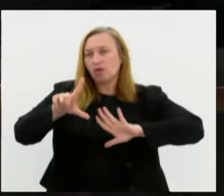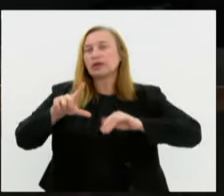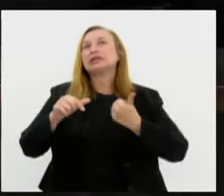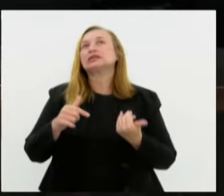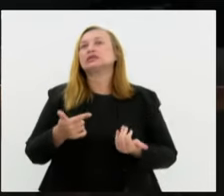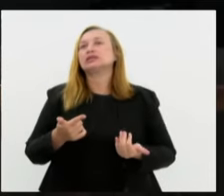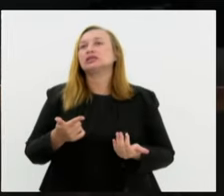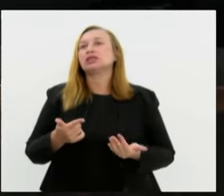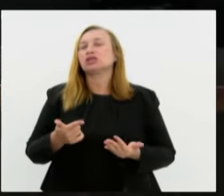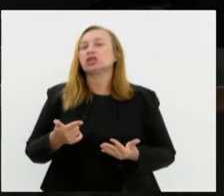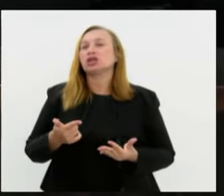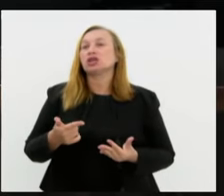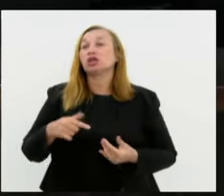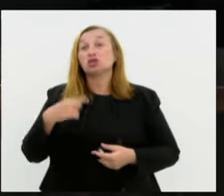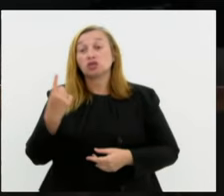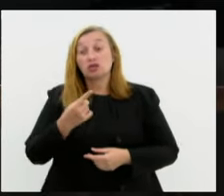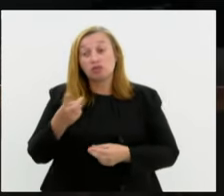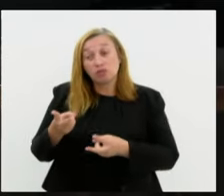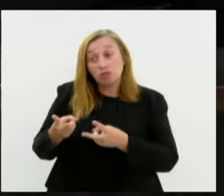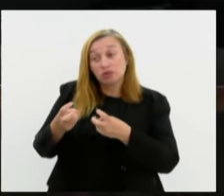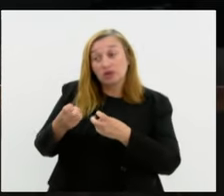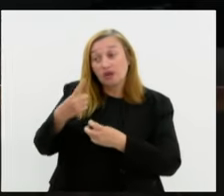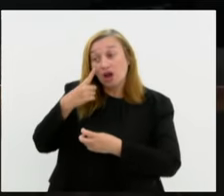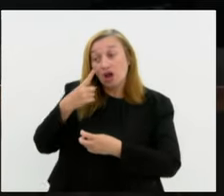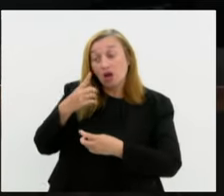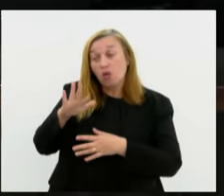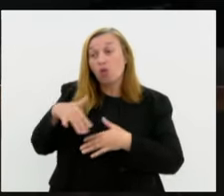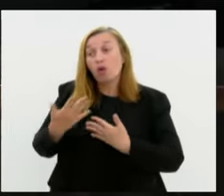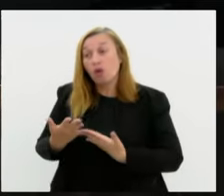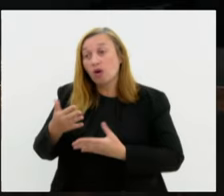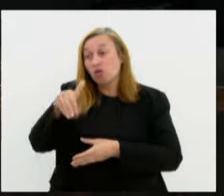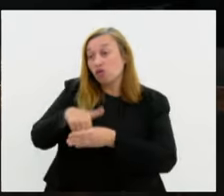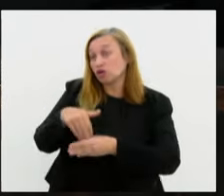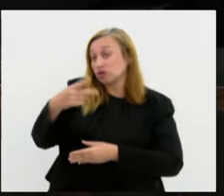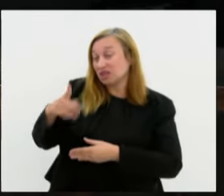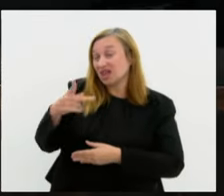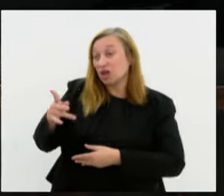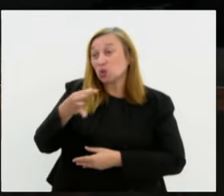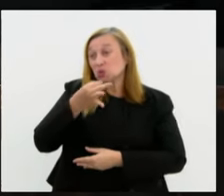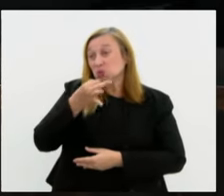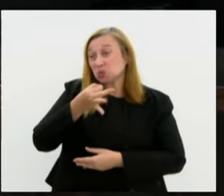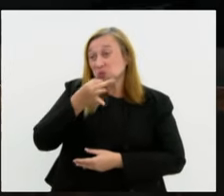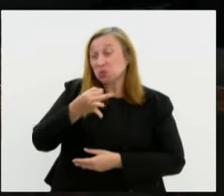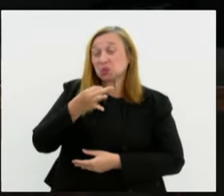colher o voto dele, conforme a orientação que veio aqui da equipe técnica, porque o som realmente